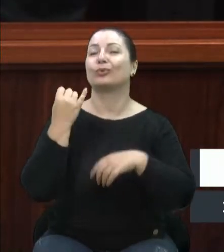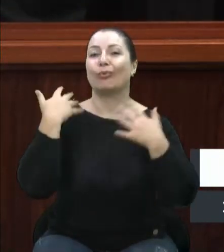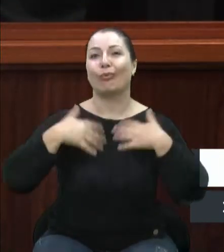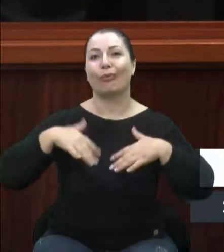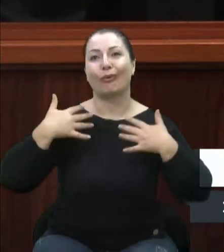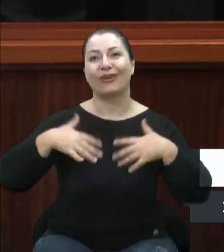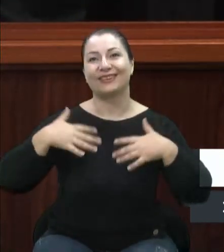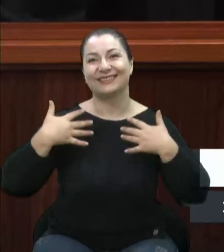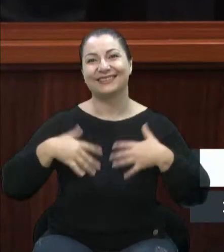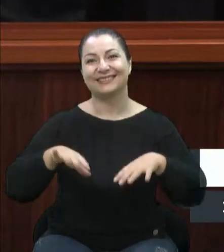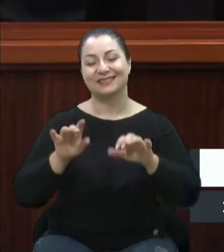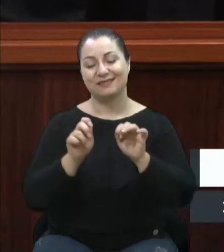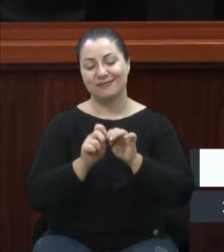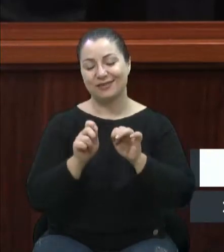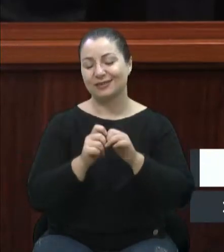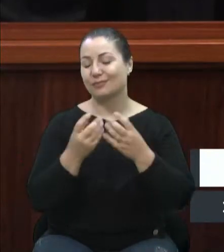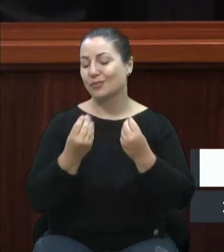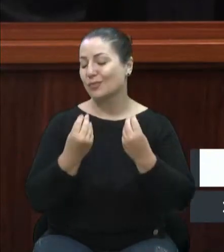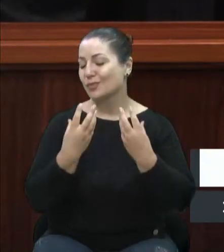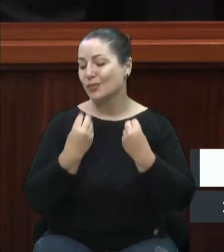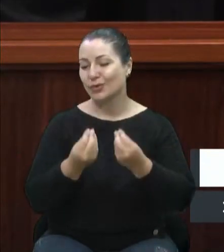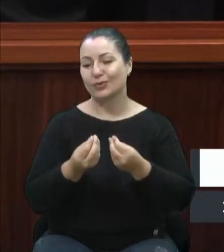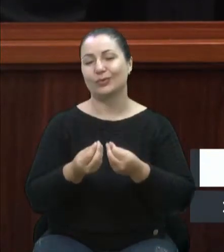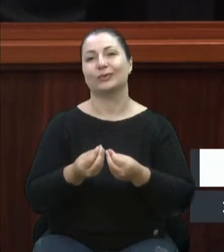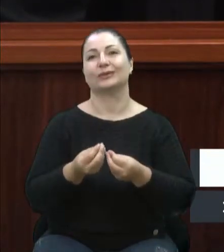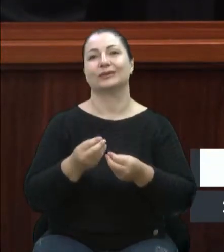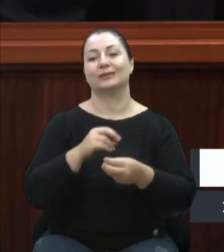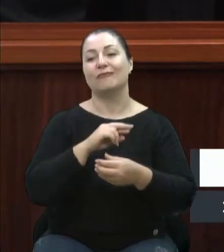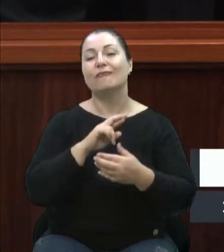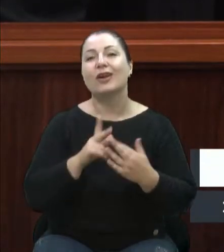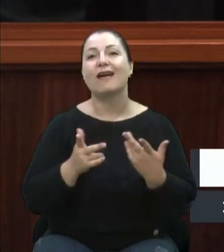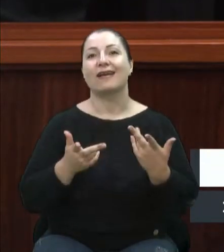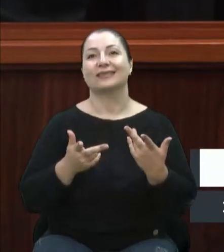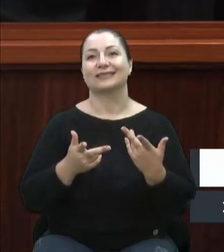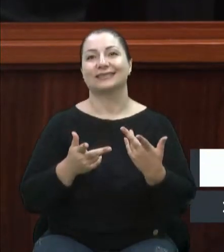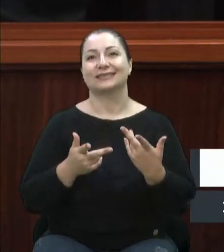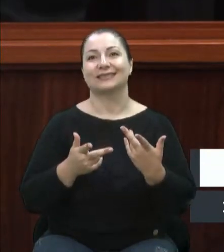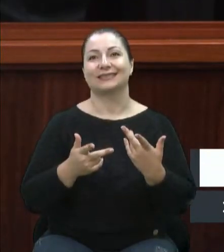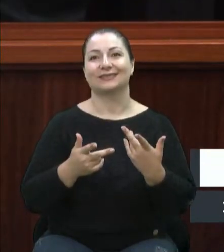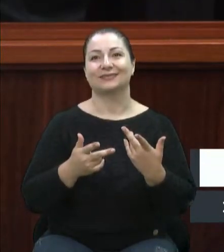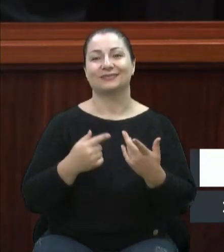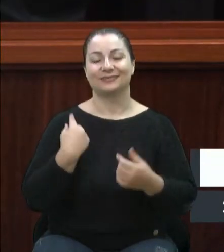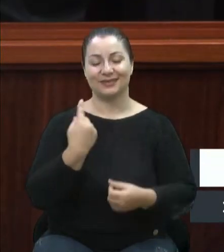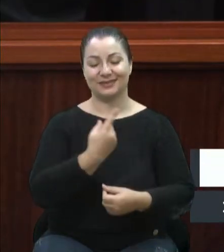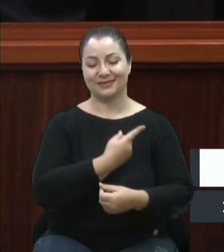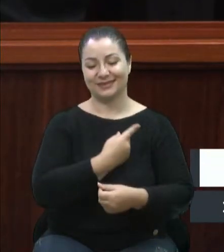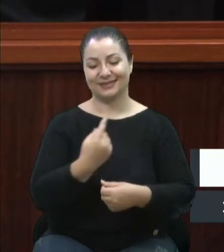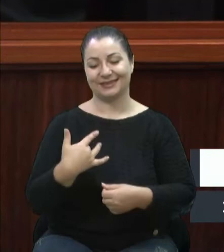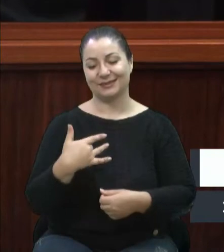farão sempre tanta diferença na saúde, na atenção básica e, por